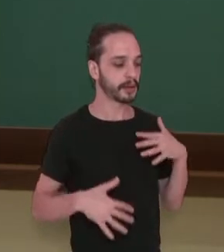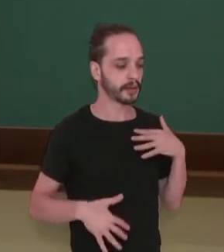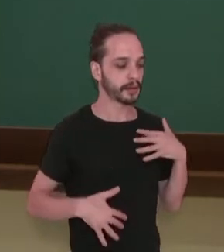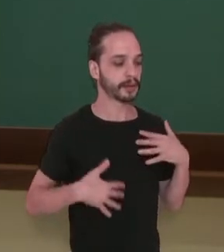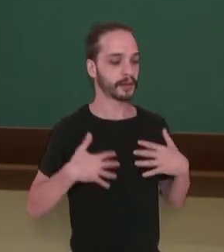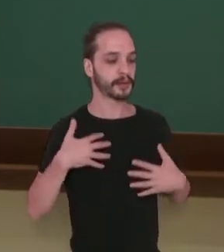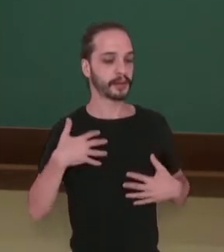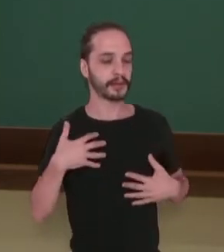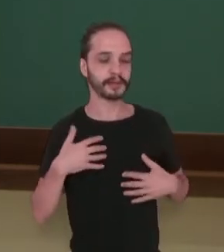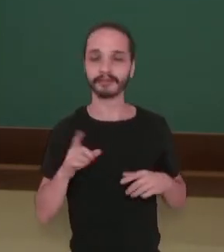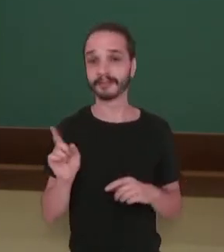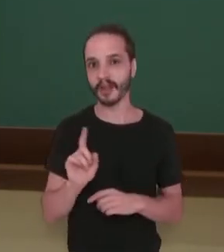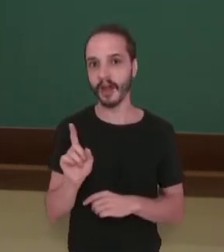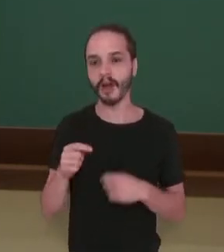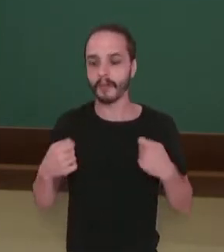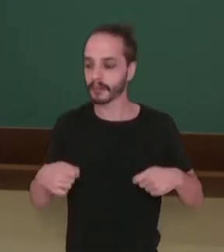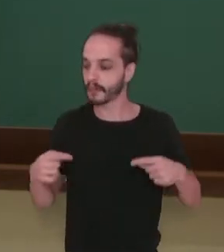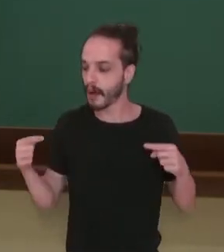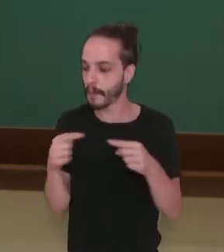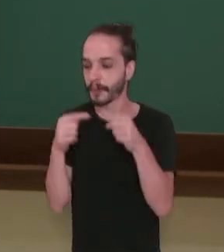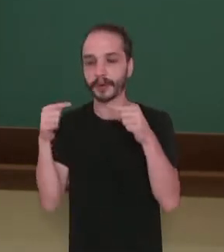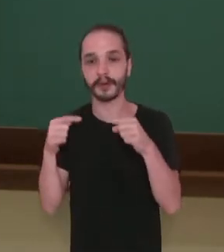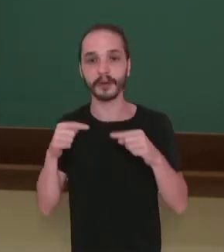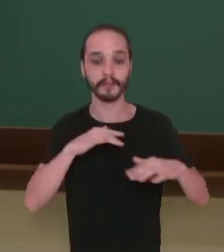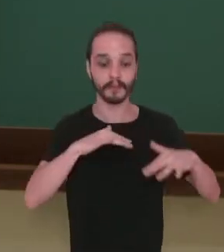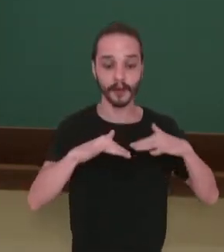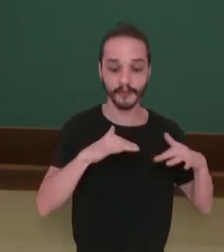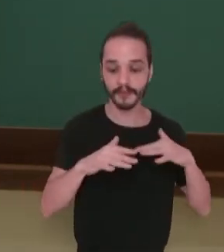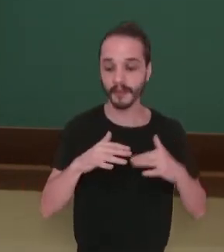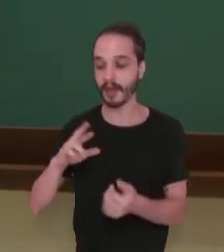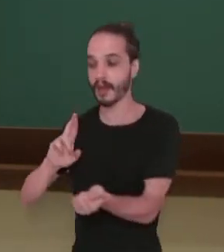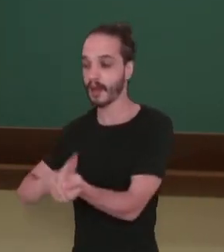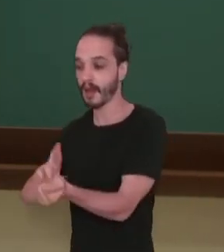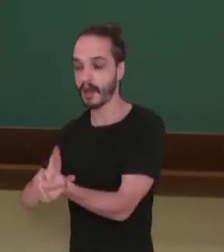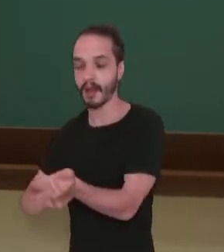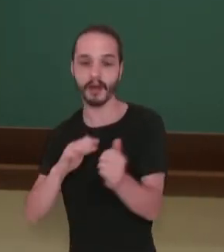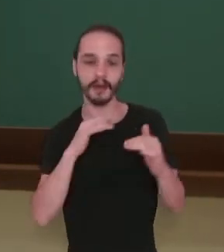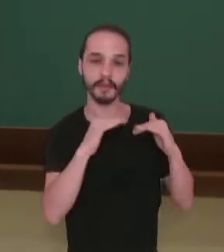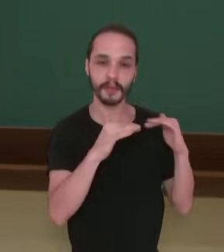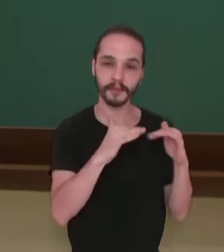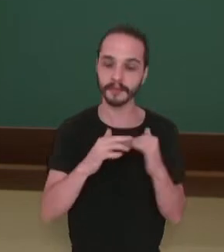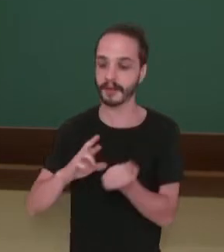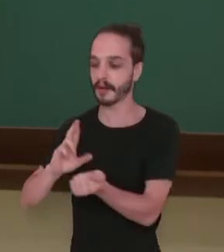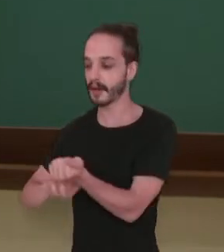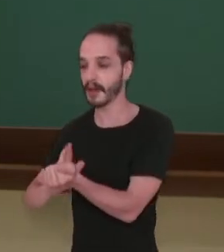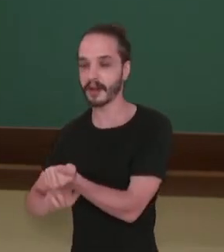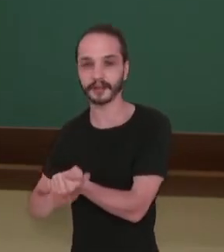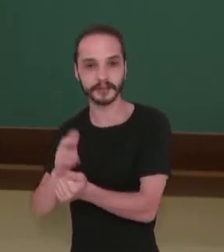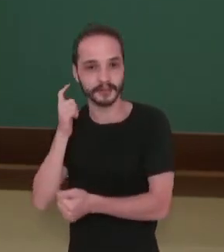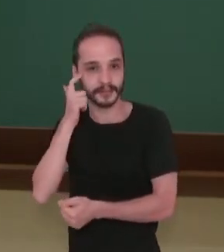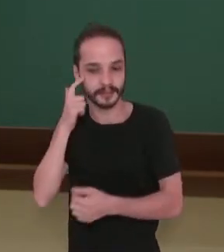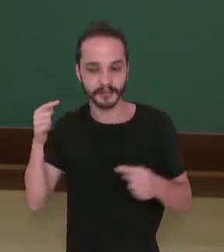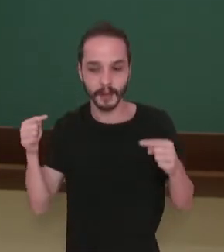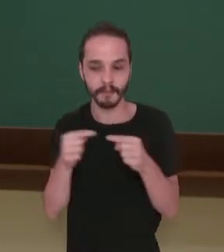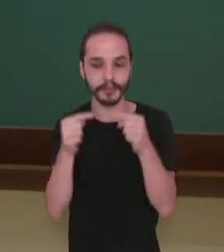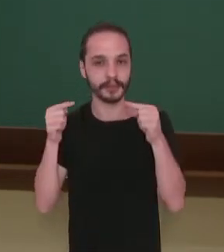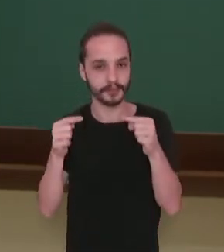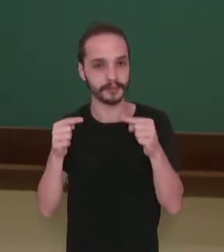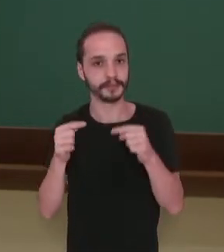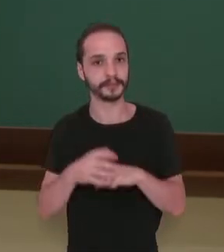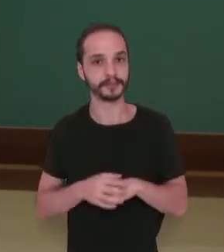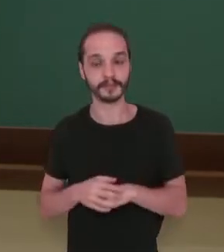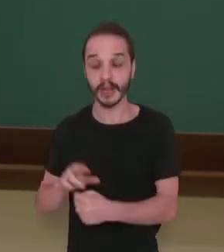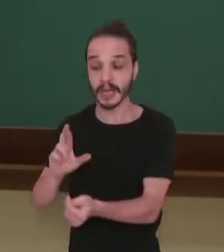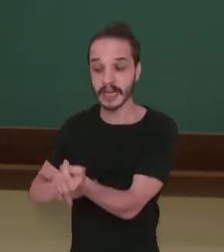devagar. Então, tem que ser um movimento de acordo com a batida da música. E essa batida,